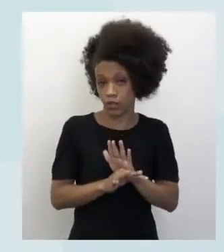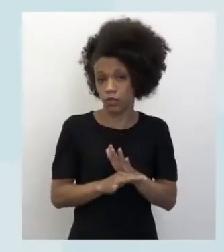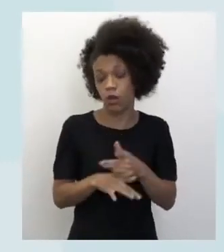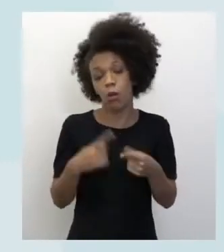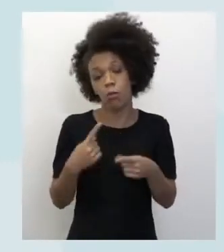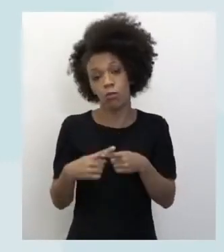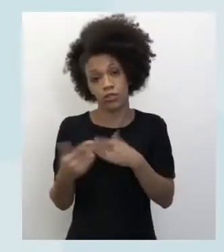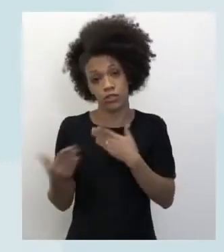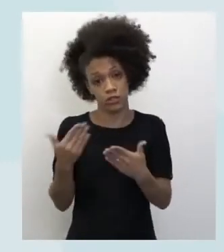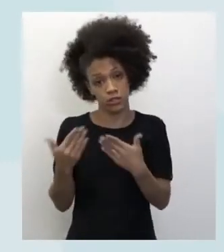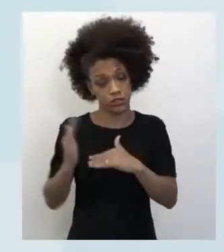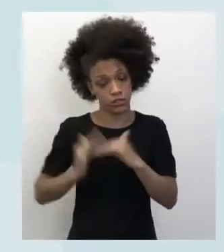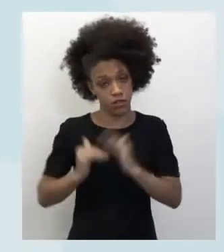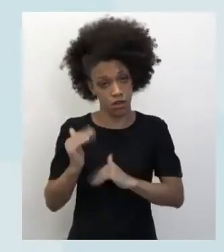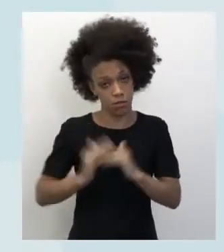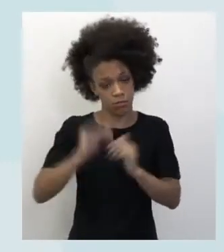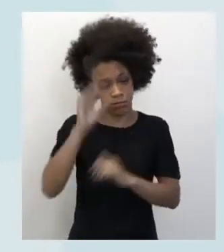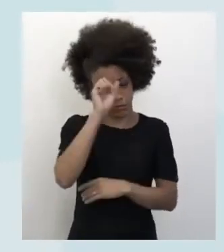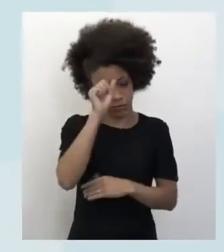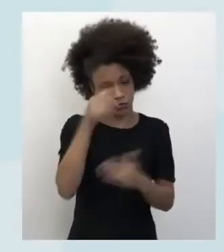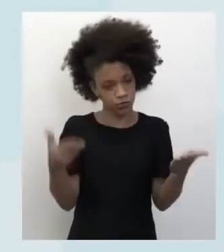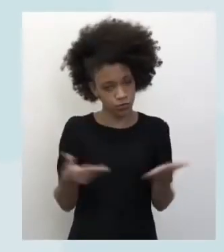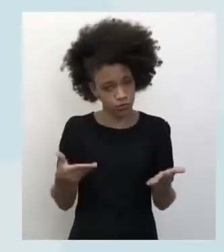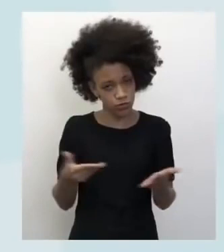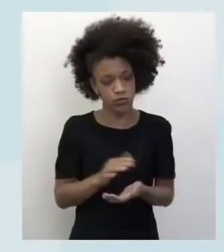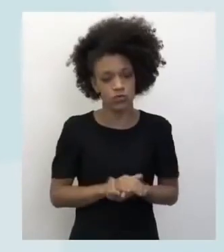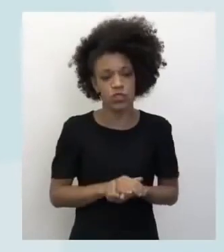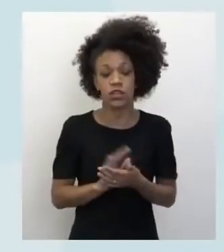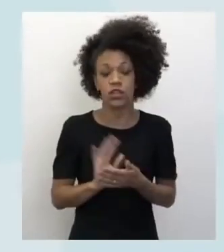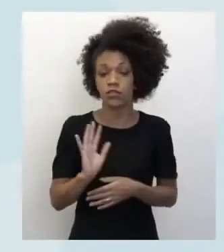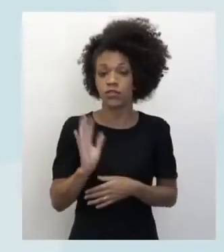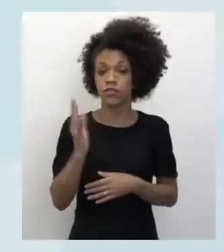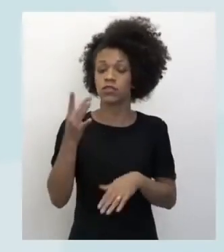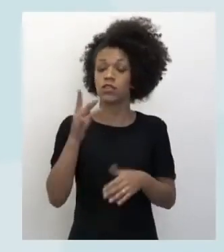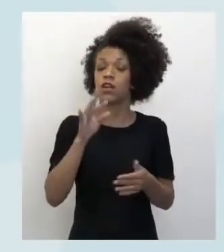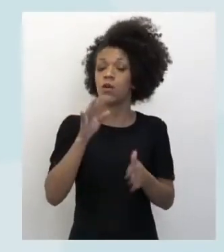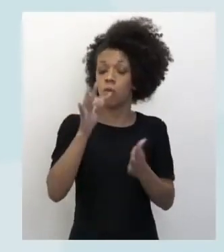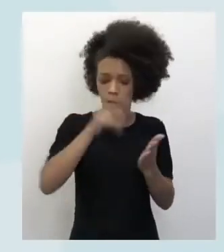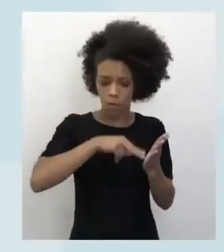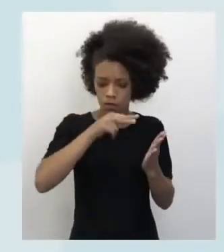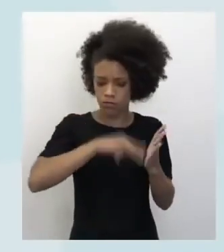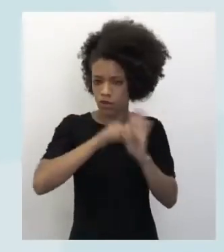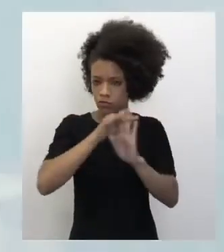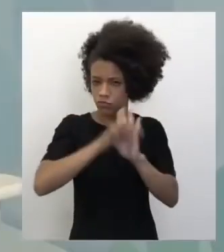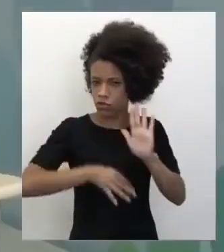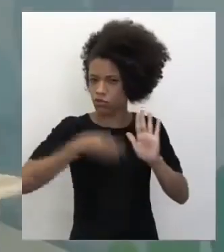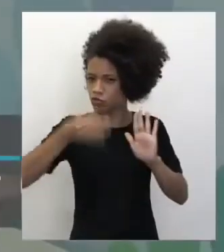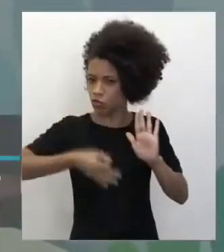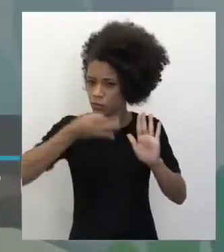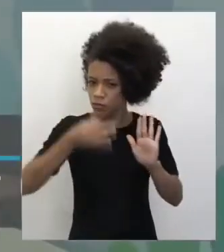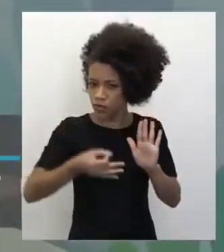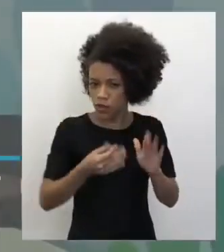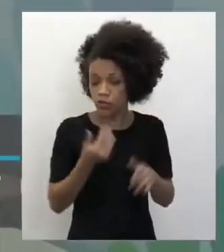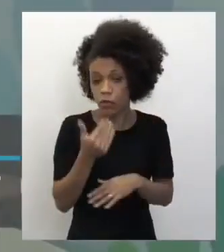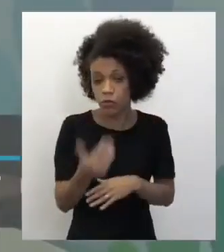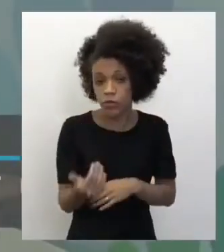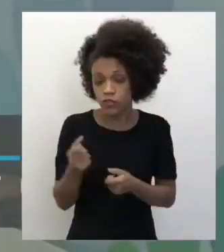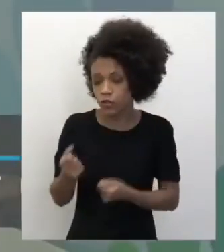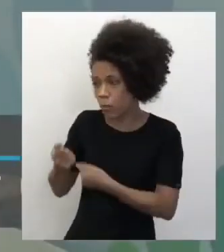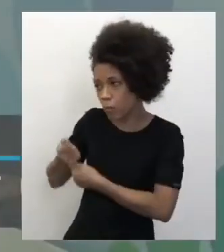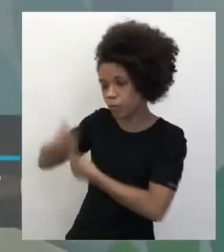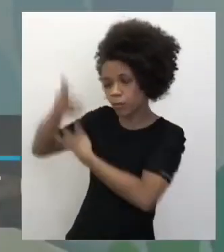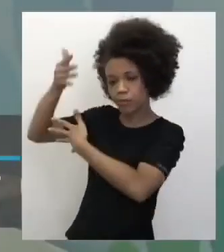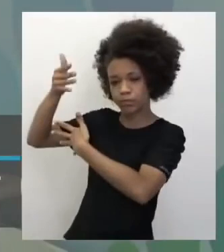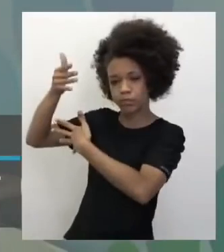com a habilidade que a gente tem para trabalhar e realizar a análise textual de artigo de opinião. Vou pedir para abrir o